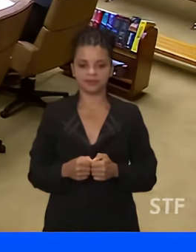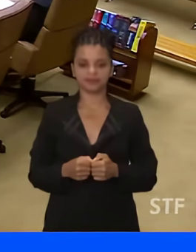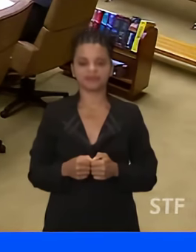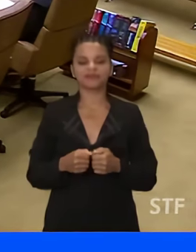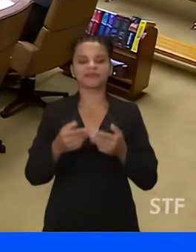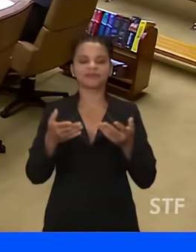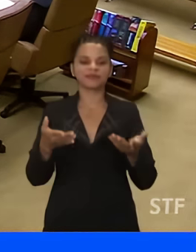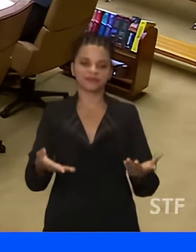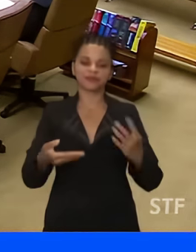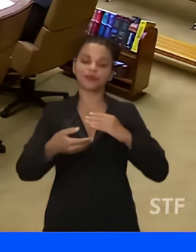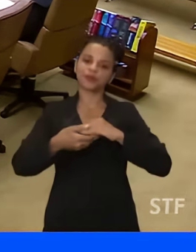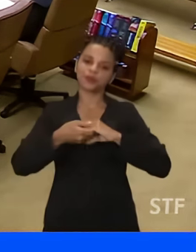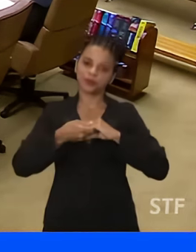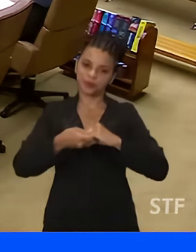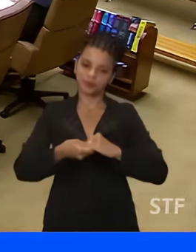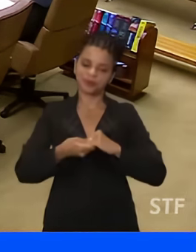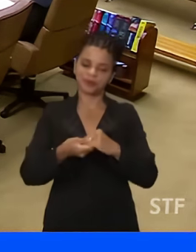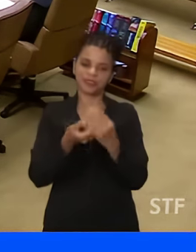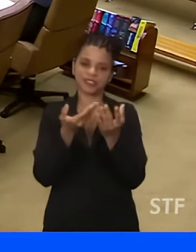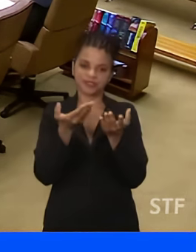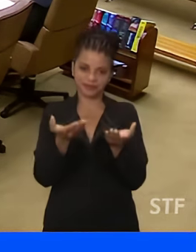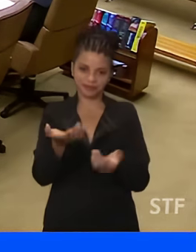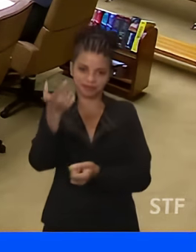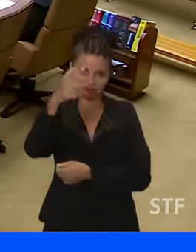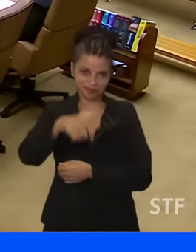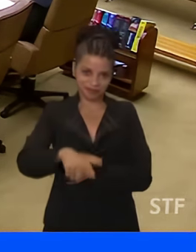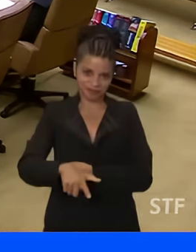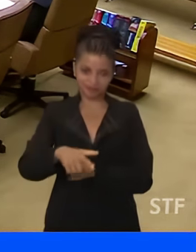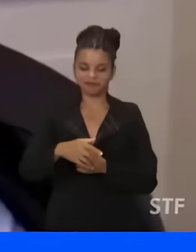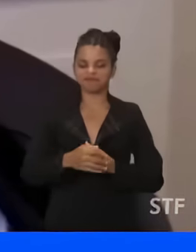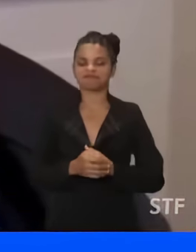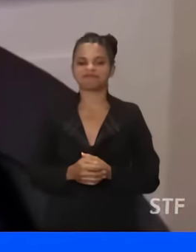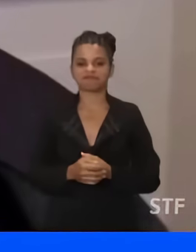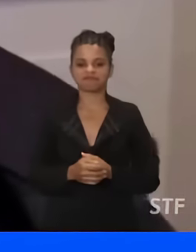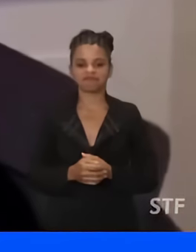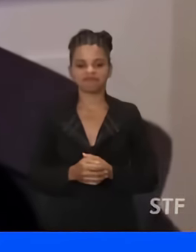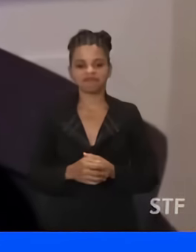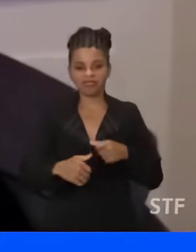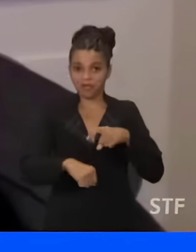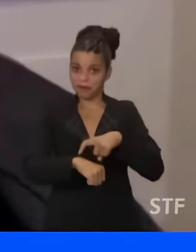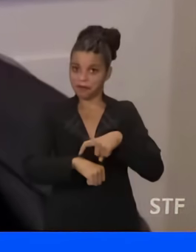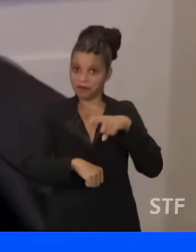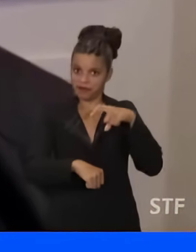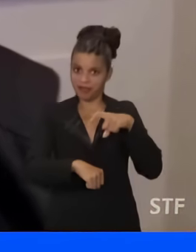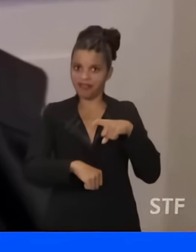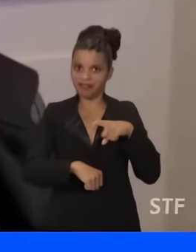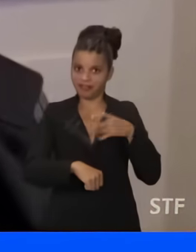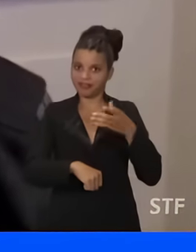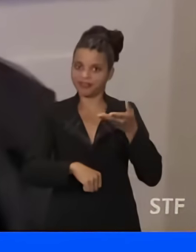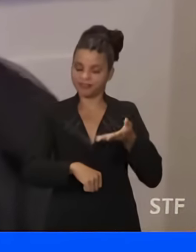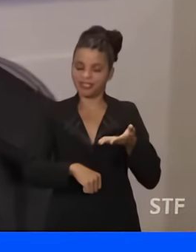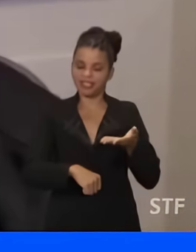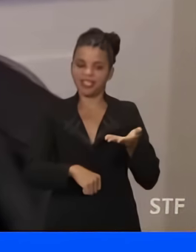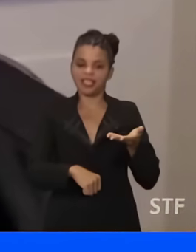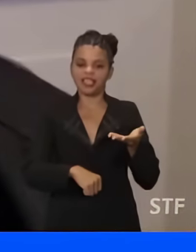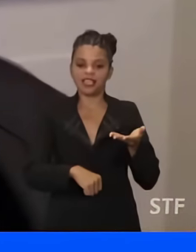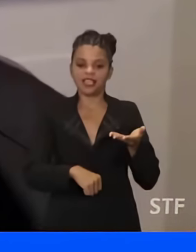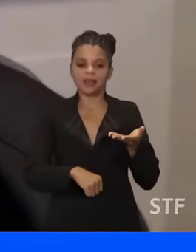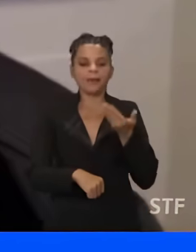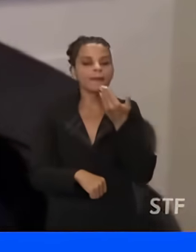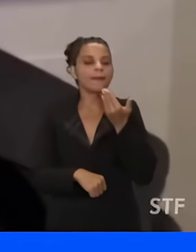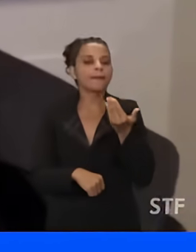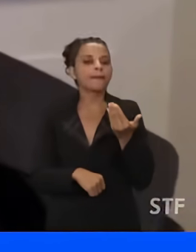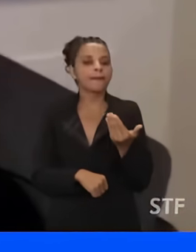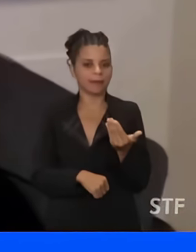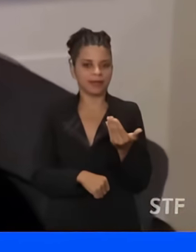cumprimento Vossa Excelência novamente, até pelo horário para permitir que os demais votem. Eu já peço, e